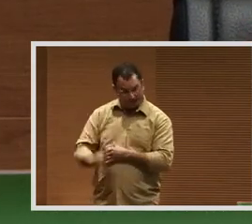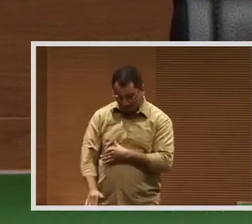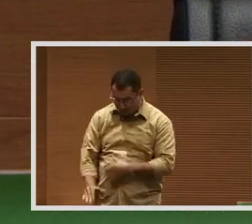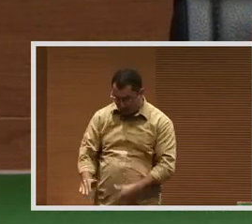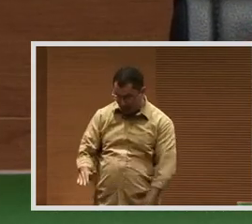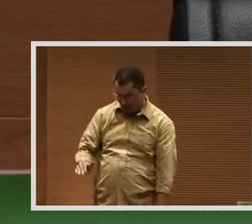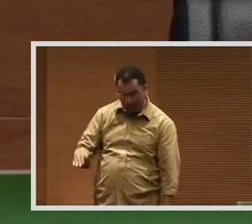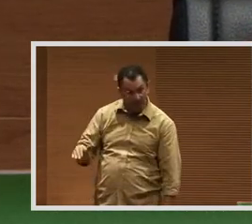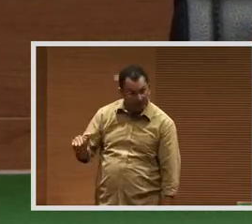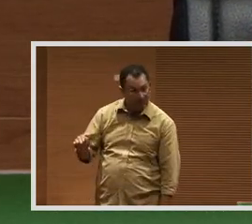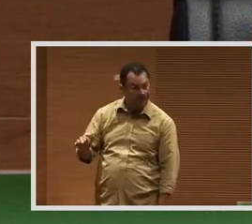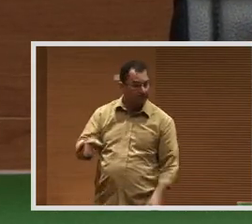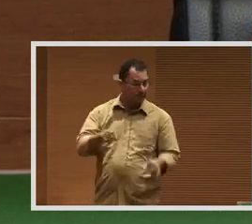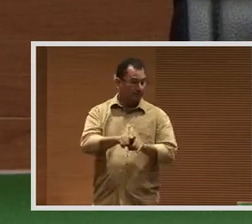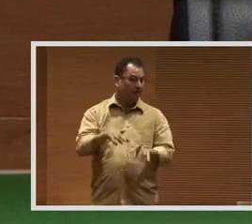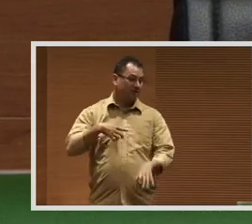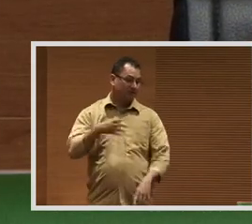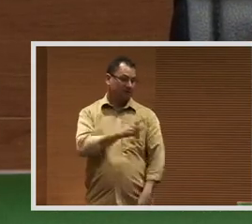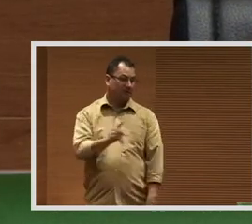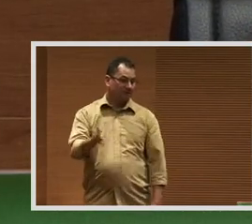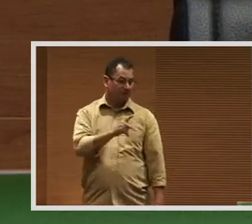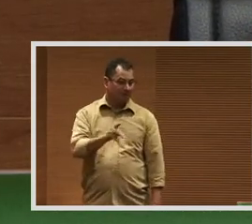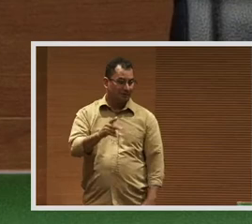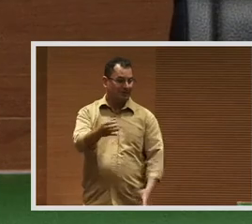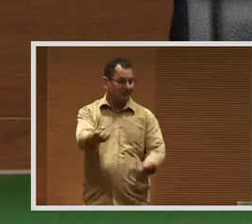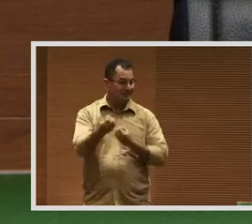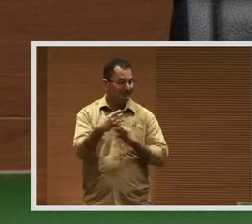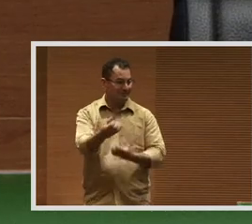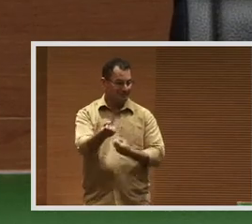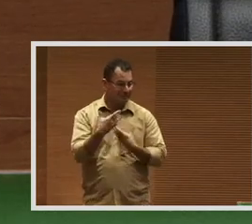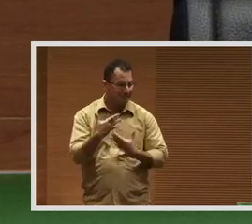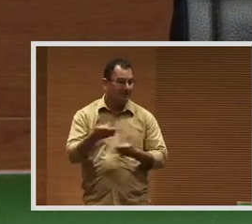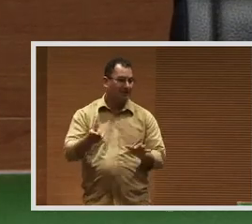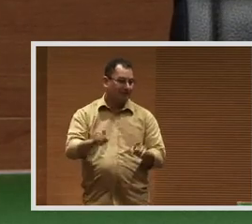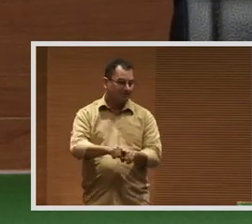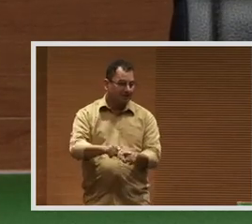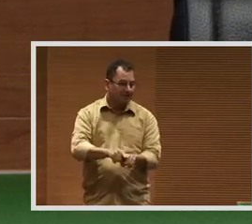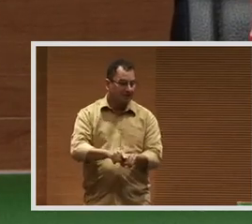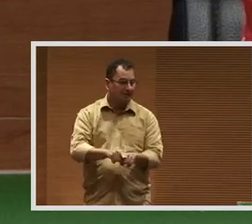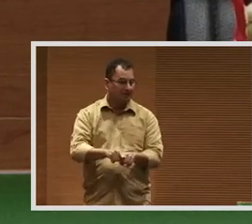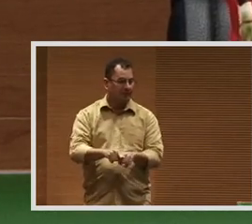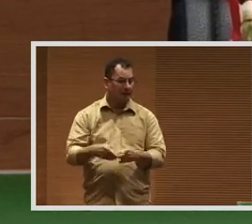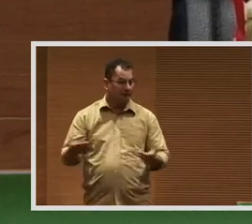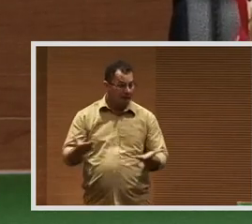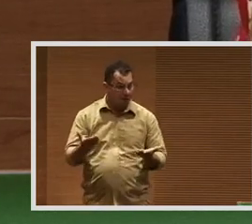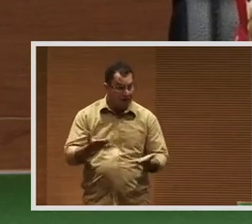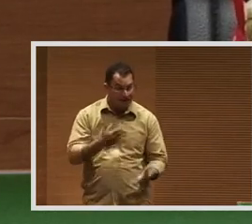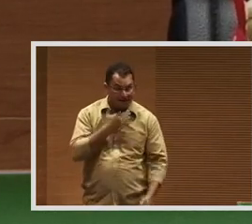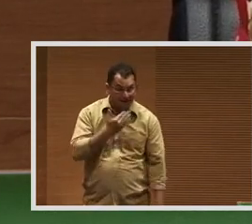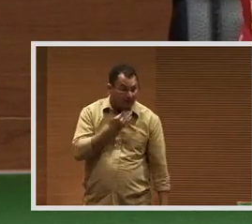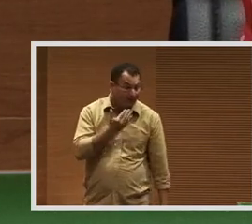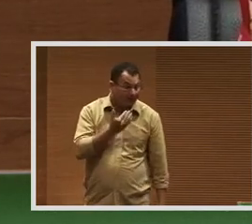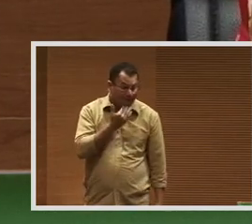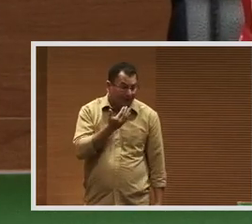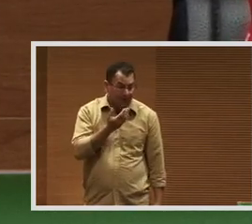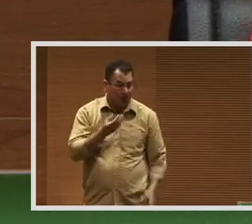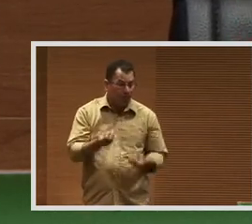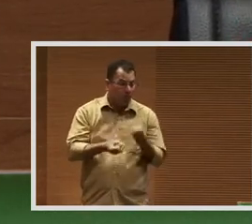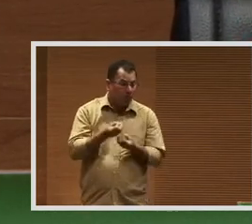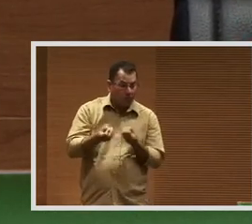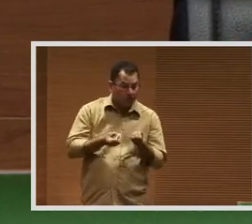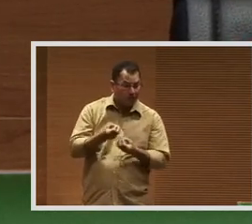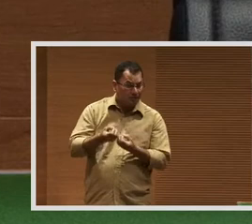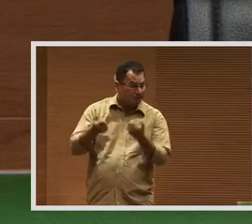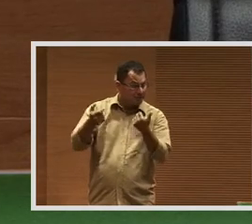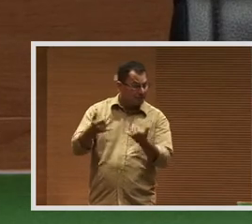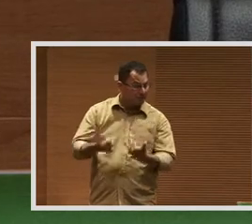eu tive professores também que me ensinaram isso. Né? Agora, não adianta, como disse o Paulo, você ter